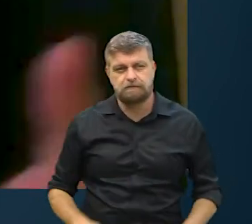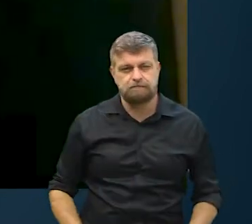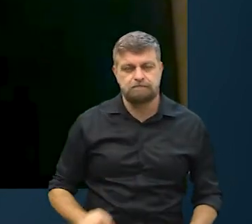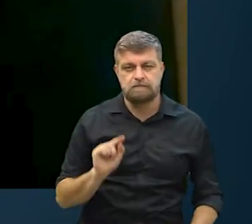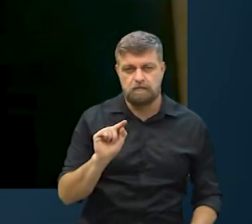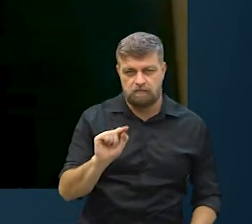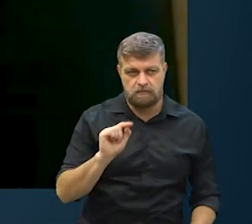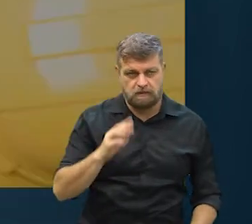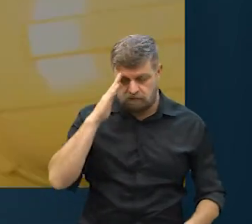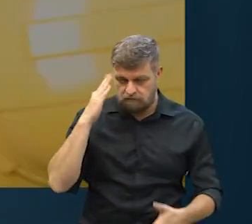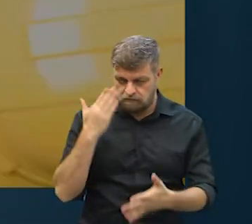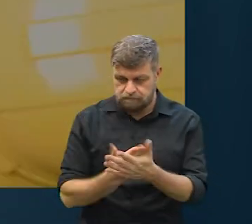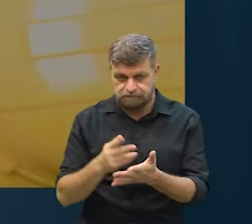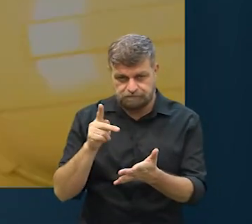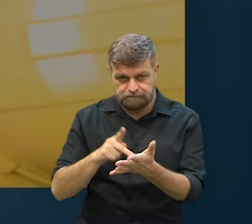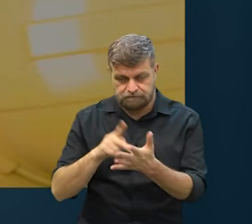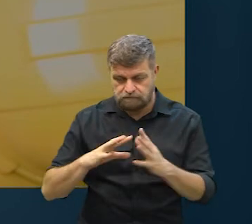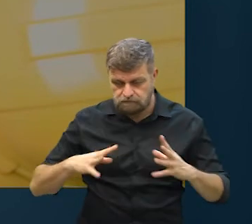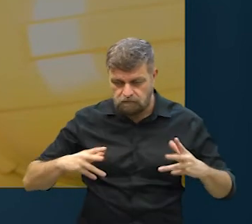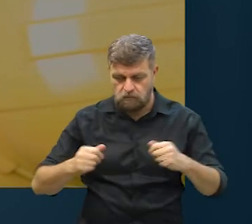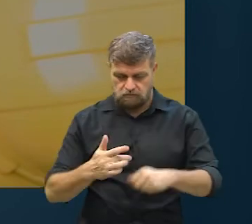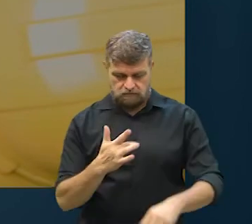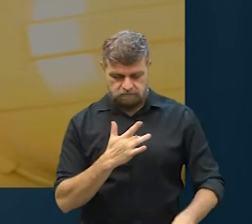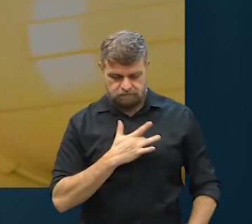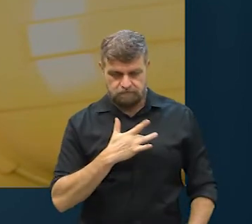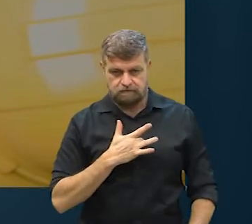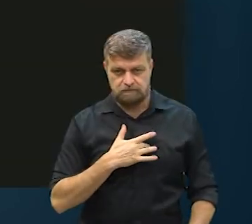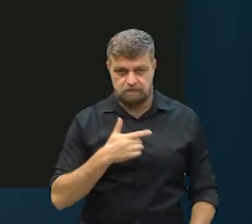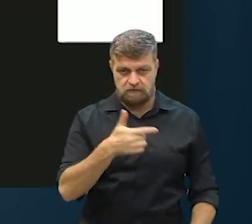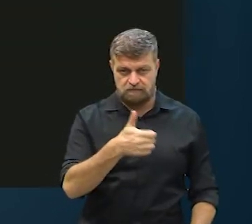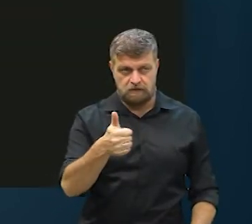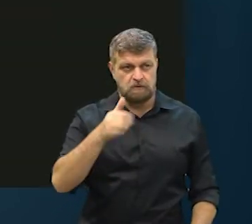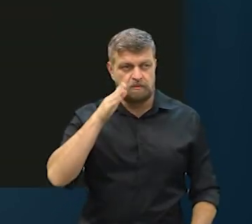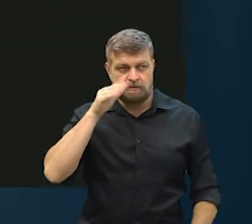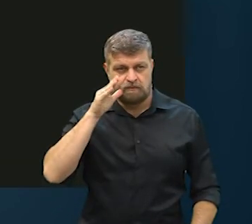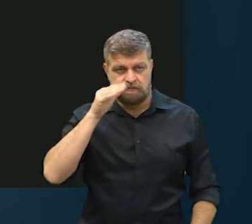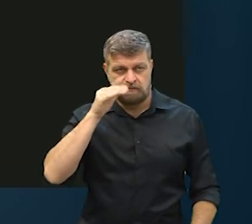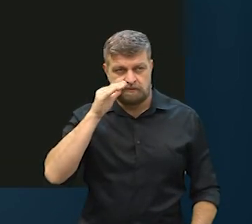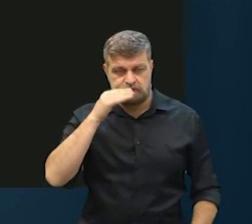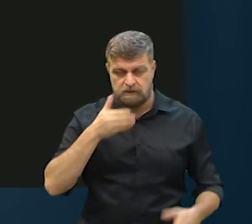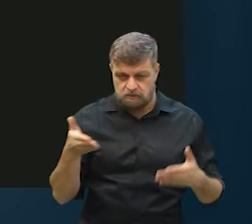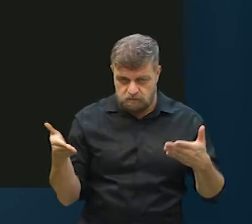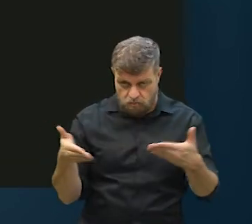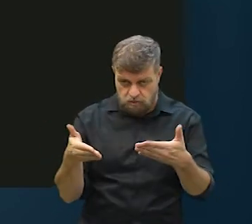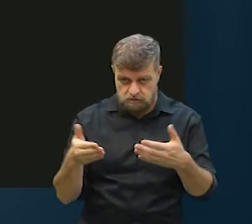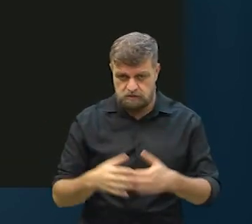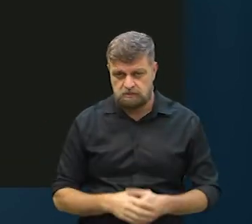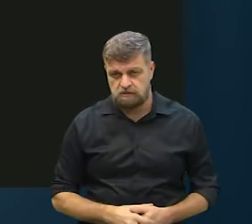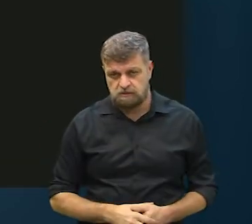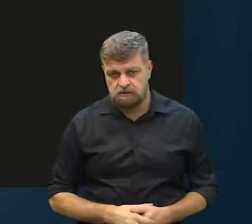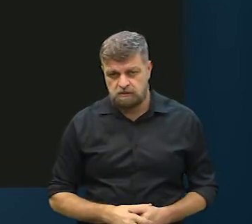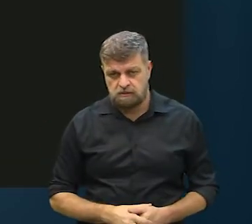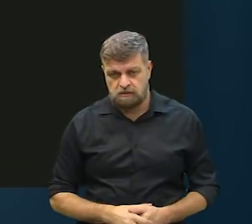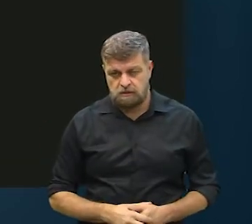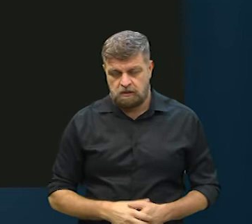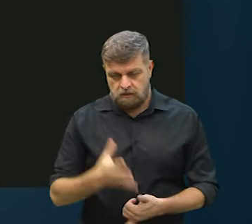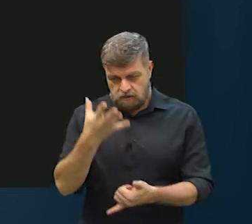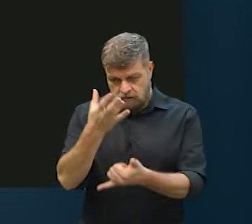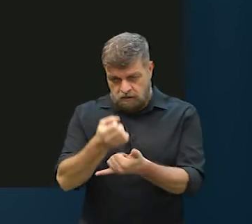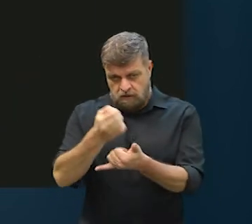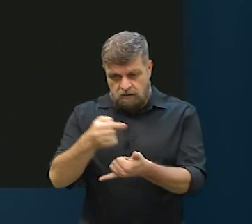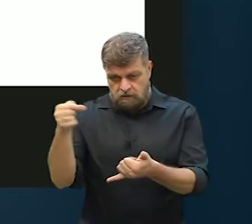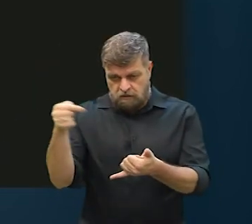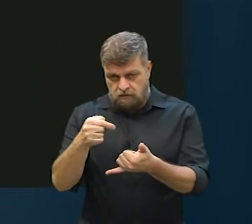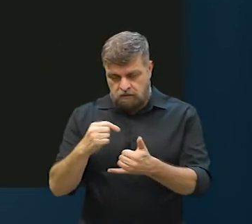que são sócios, mas eu tenho certeza que toca todo mundo. Hoje nós somos em 21 funcionários, né? De